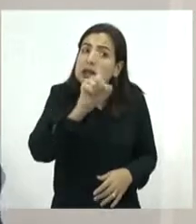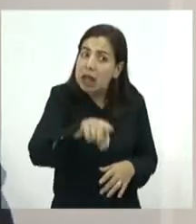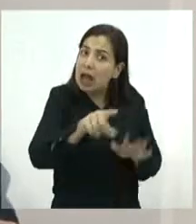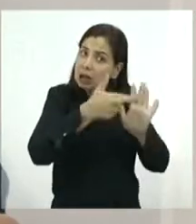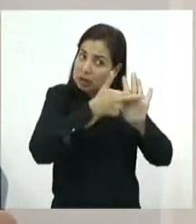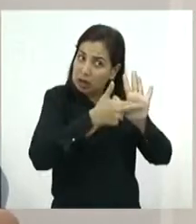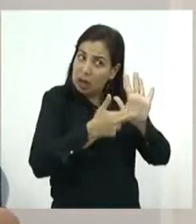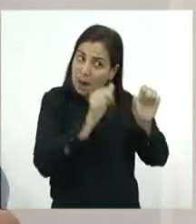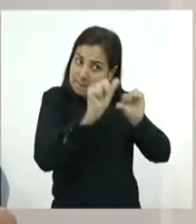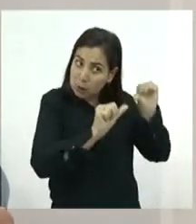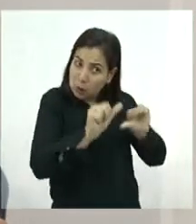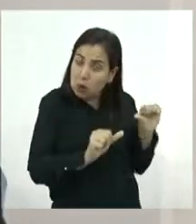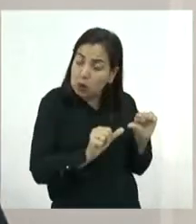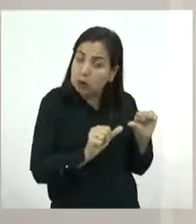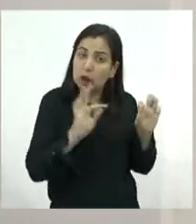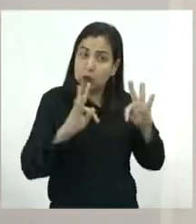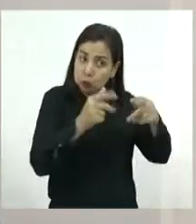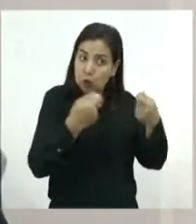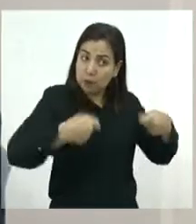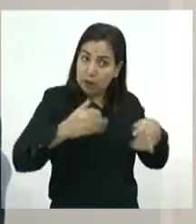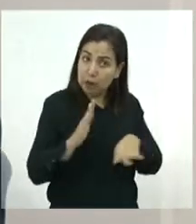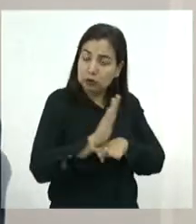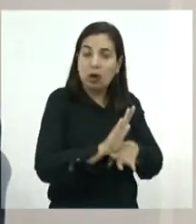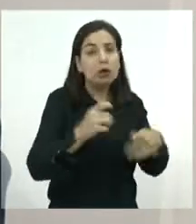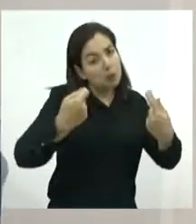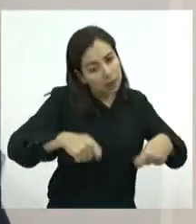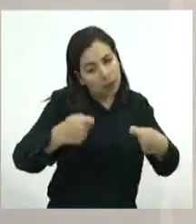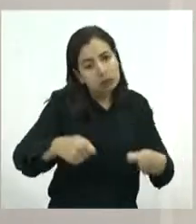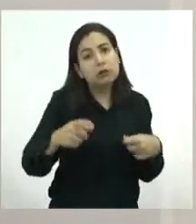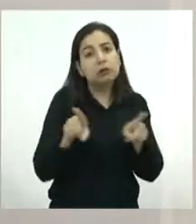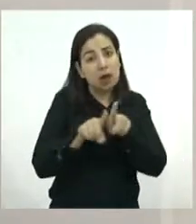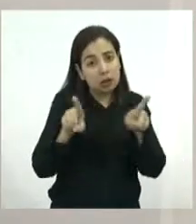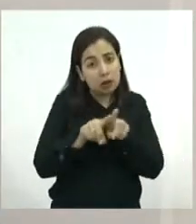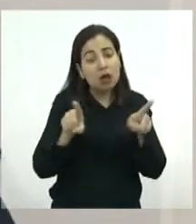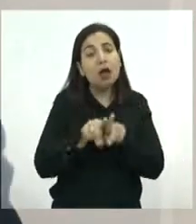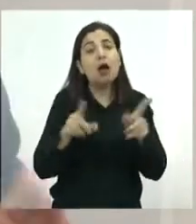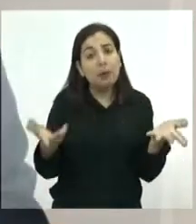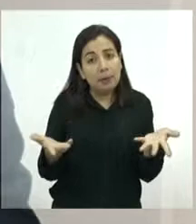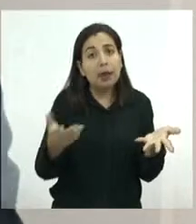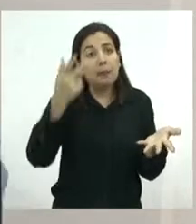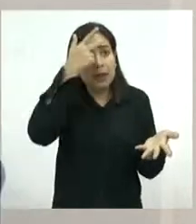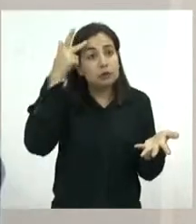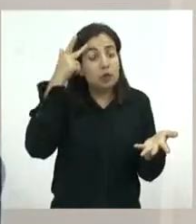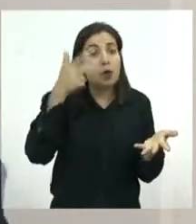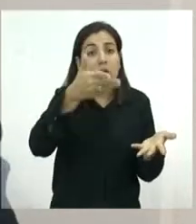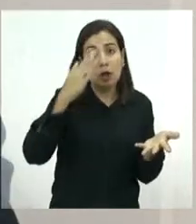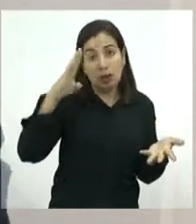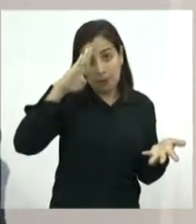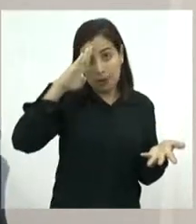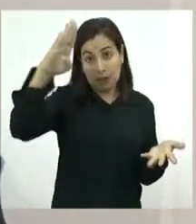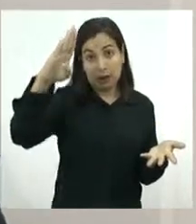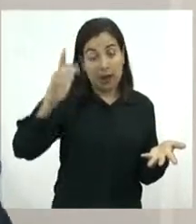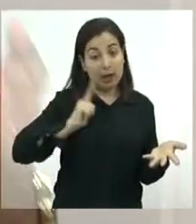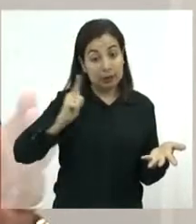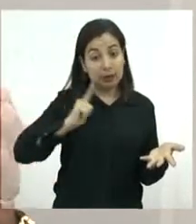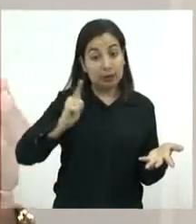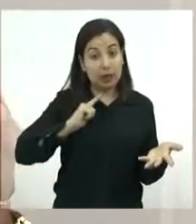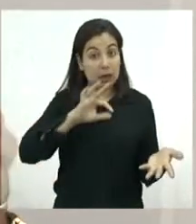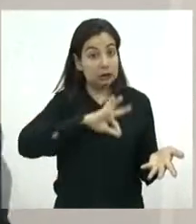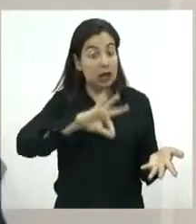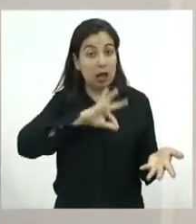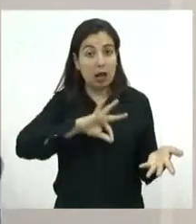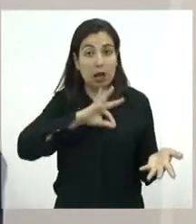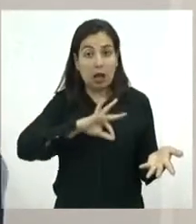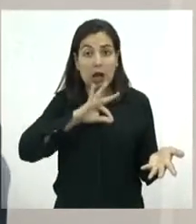que todos têm que dar sua contribuição, é também necessário que os mais privilegiados, aqui no caso dos militares, que recebem salários mais